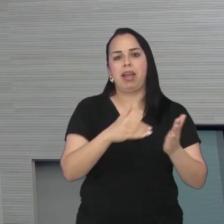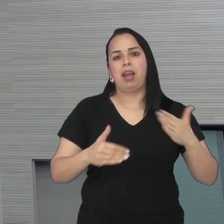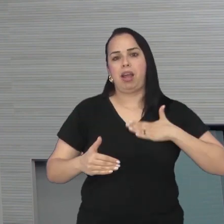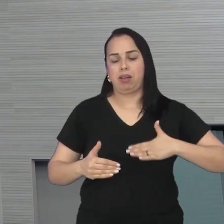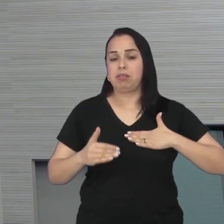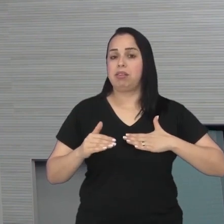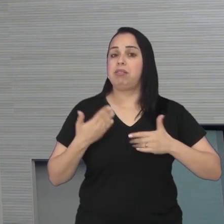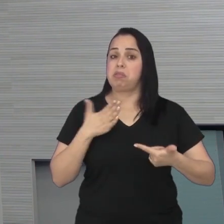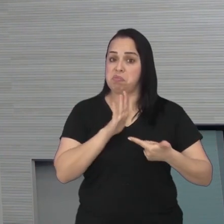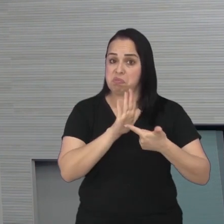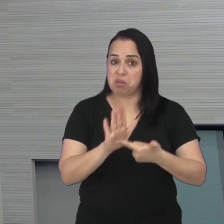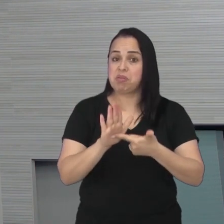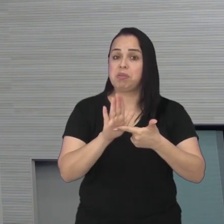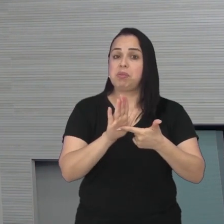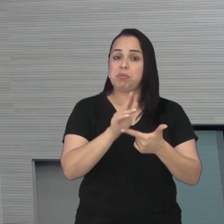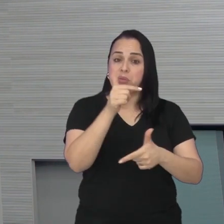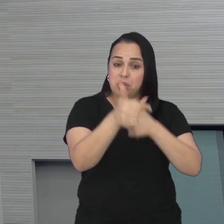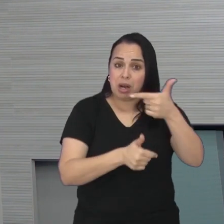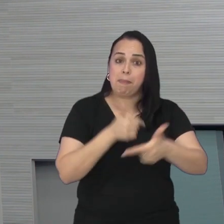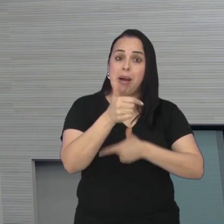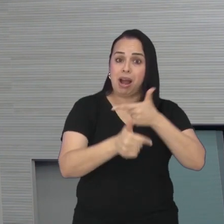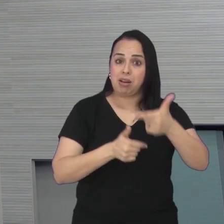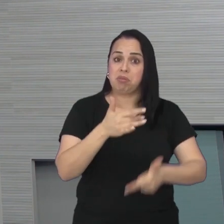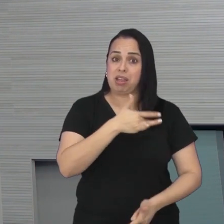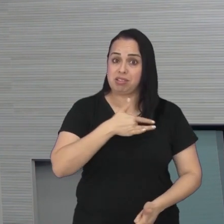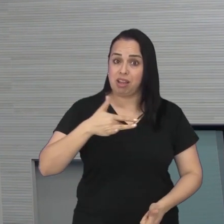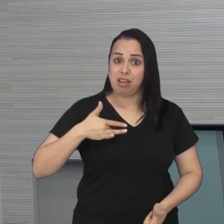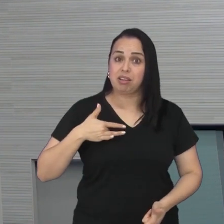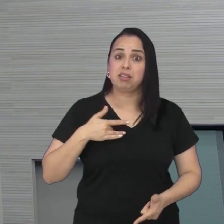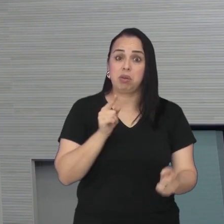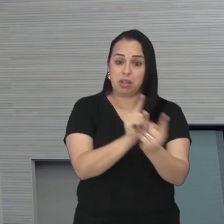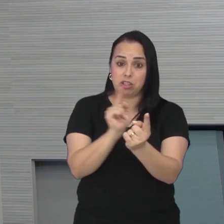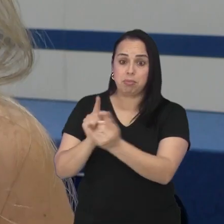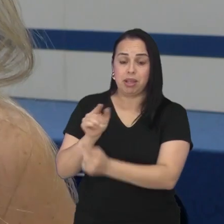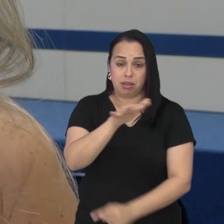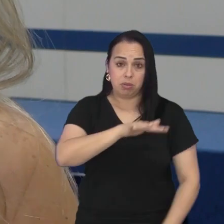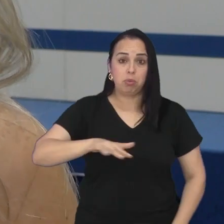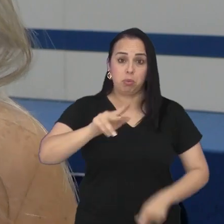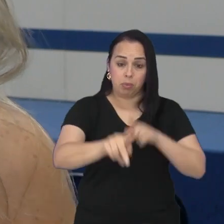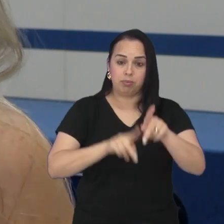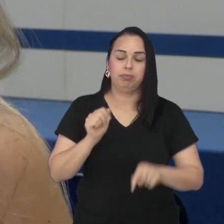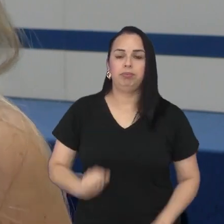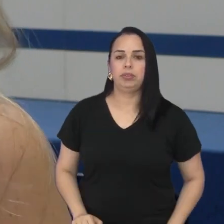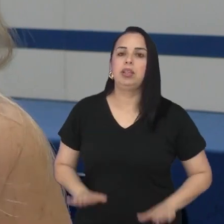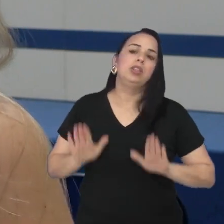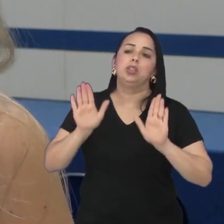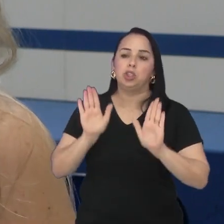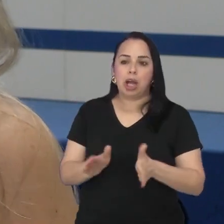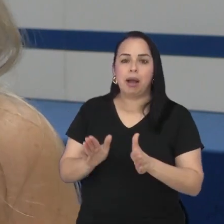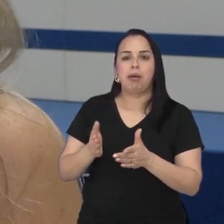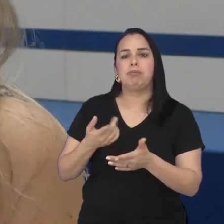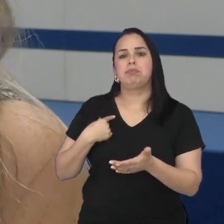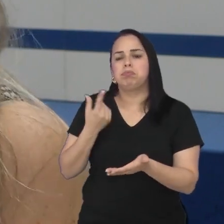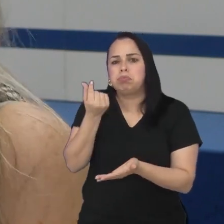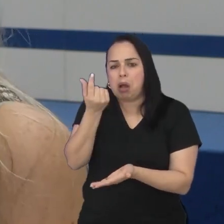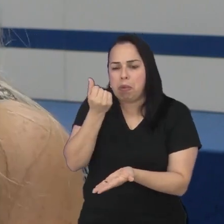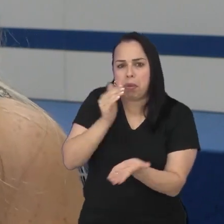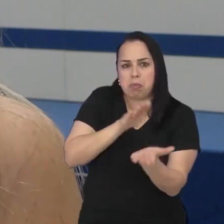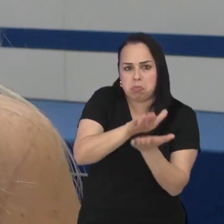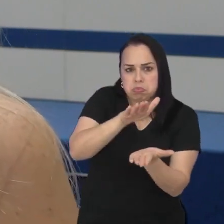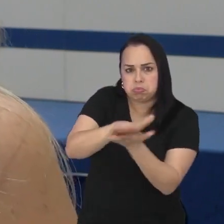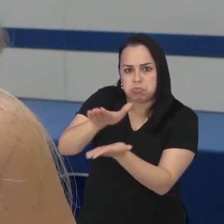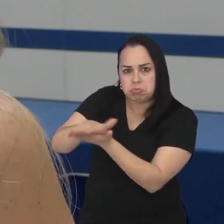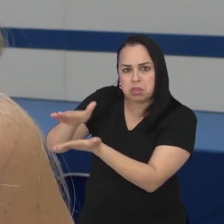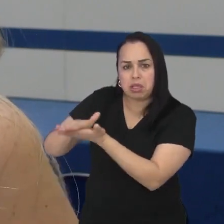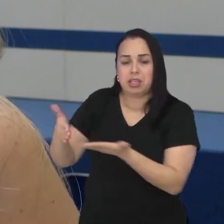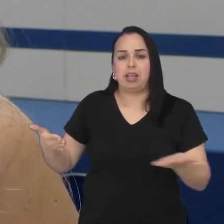apresentados indicadores importantes de serviços de saúde prestados à população. A prestação financeira já foi feita, esses são os dados